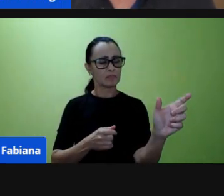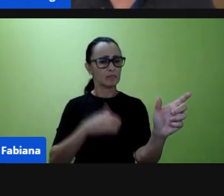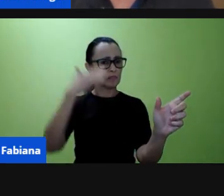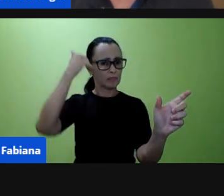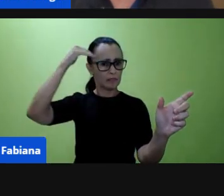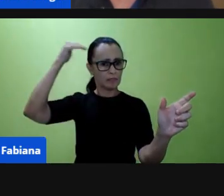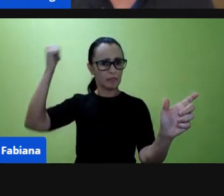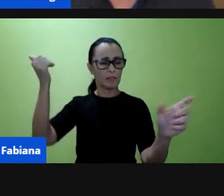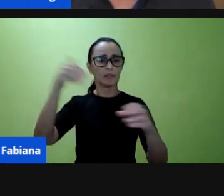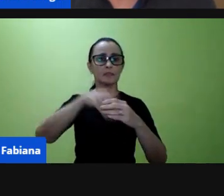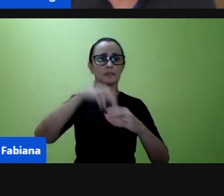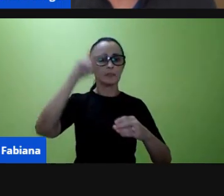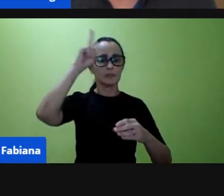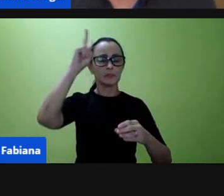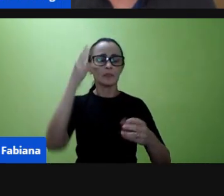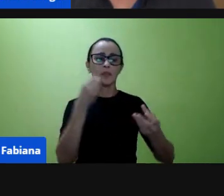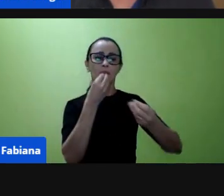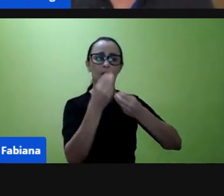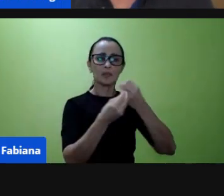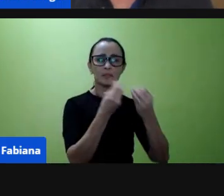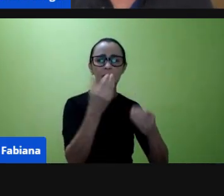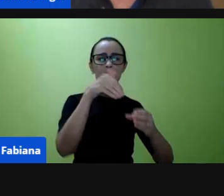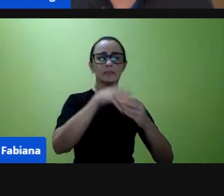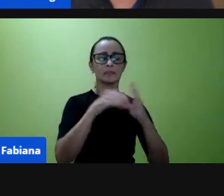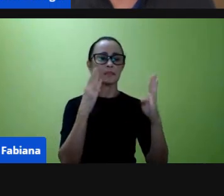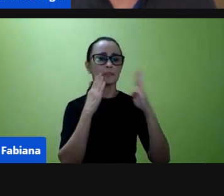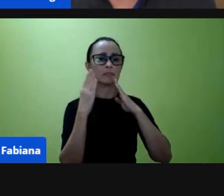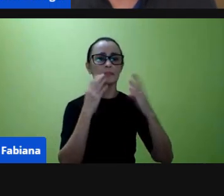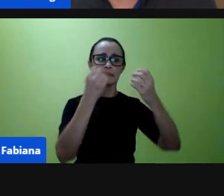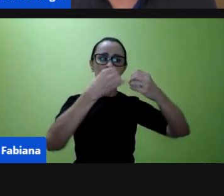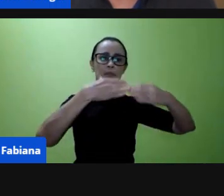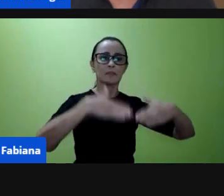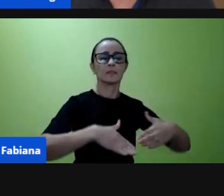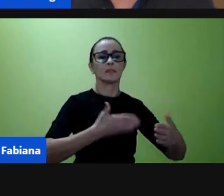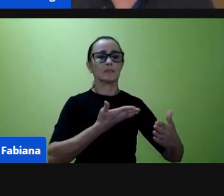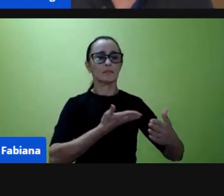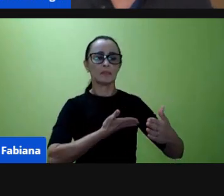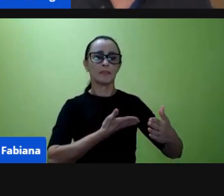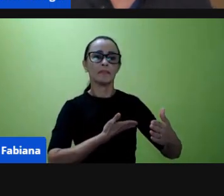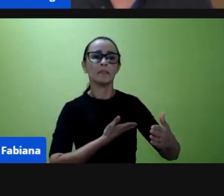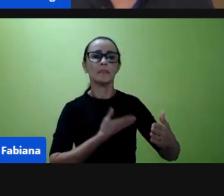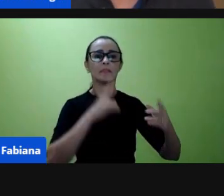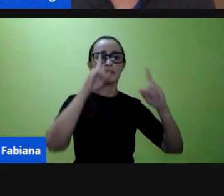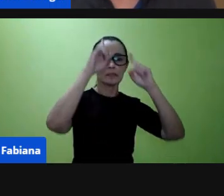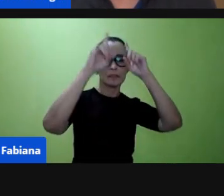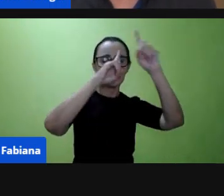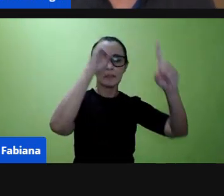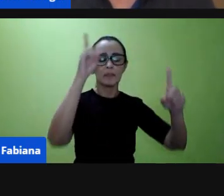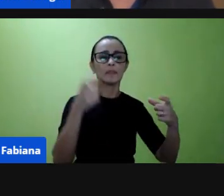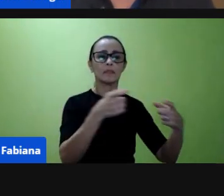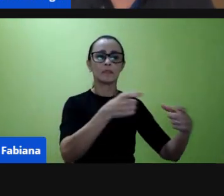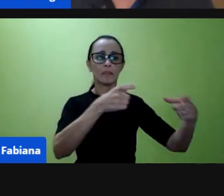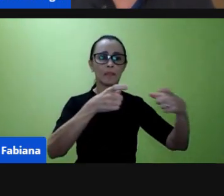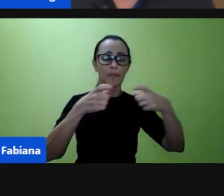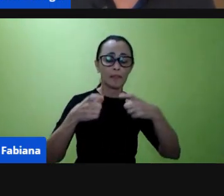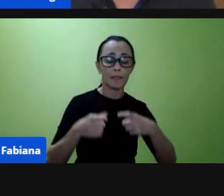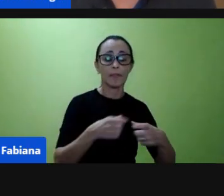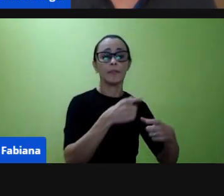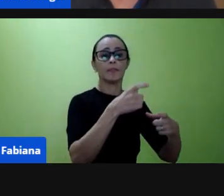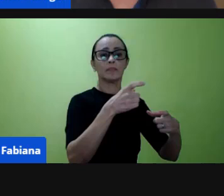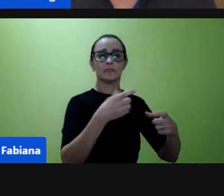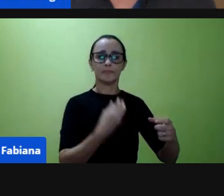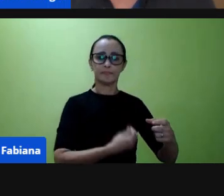Facebook. Aí falei dos amigos, das ideias, de onde ele esteve, né? Então, assim, a